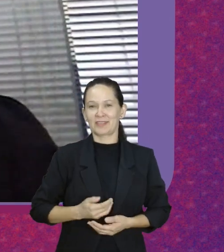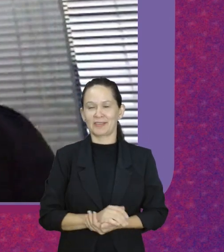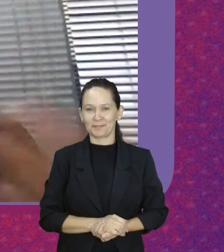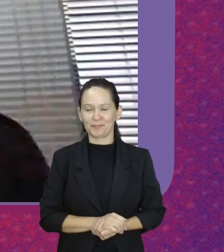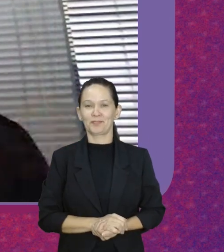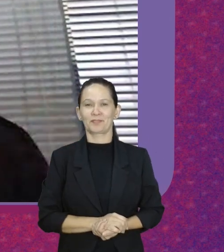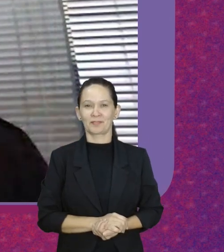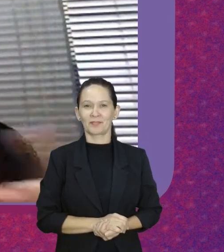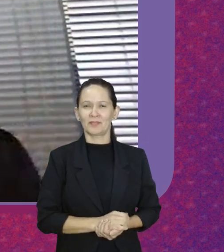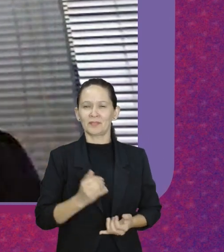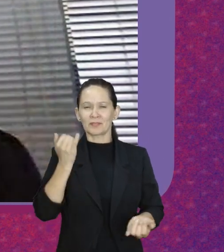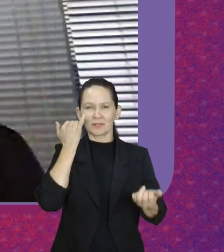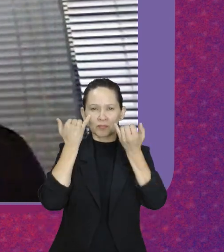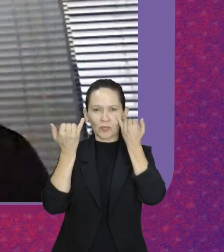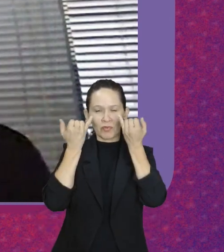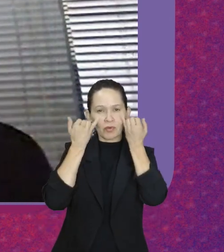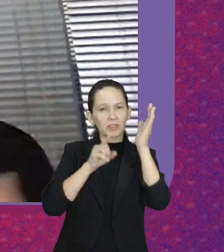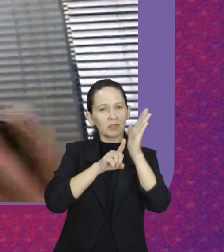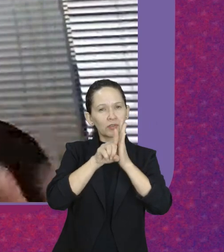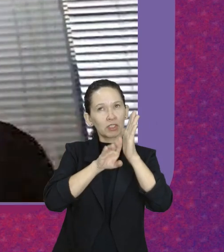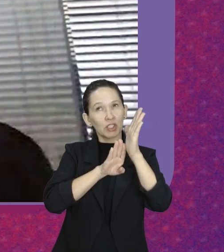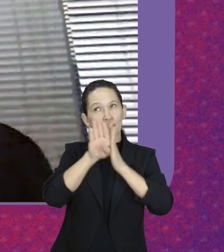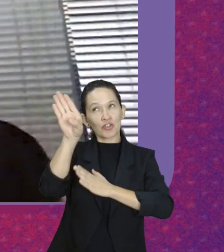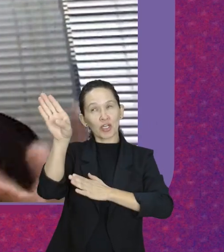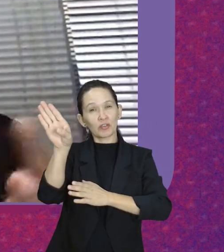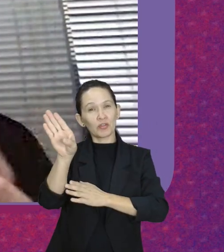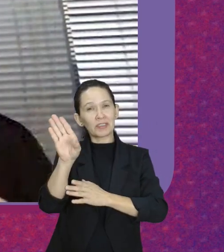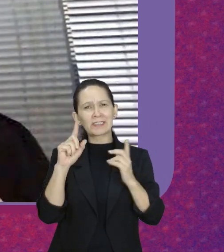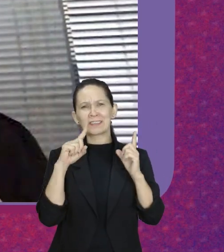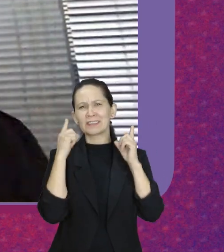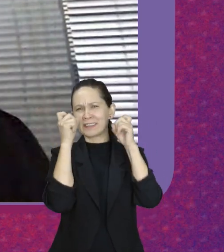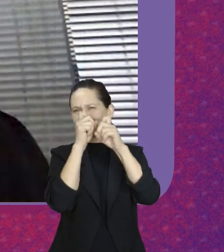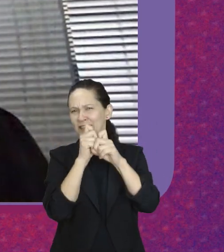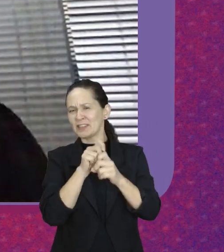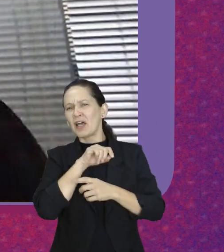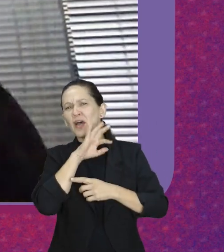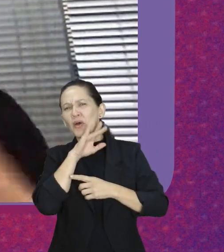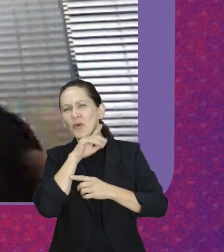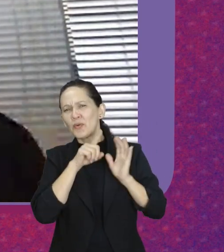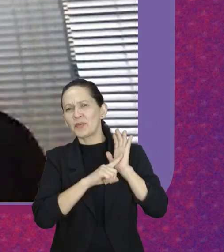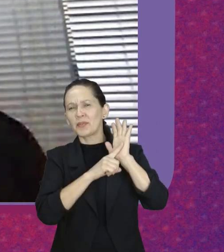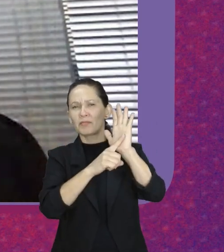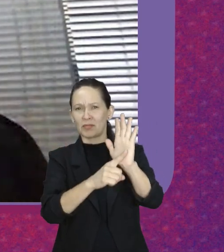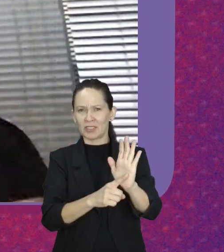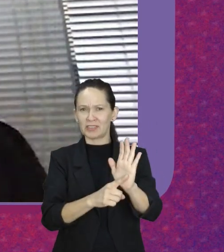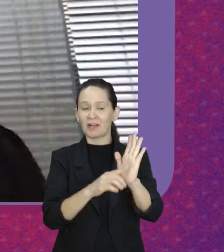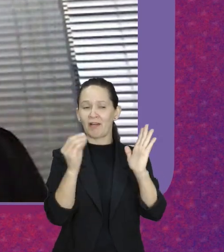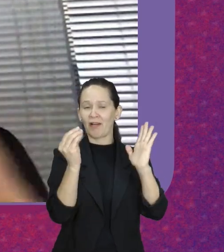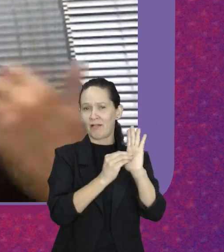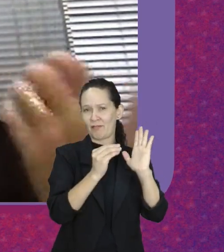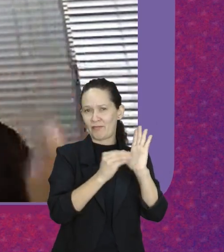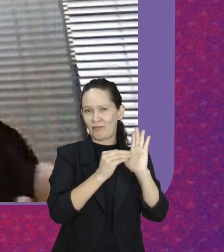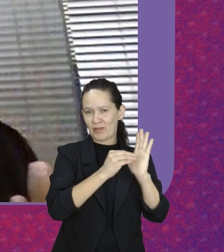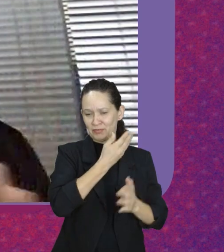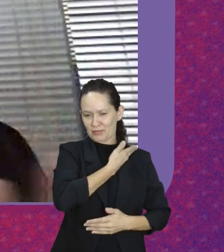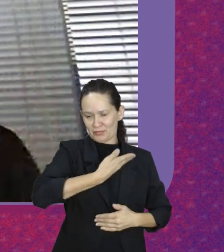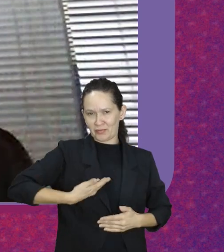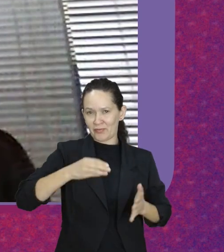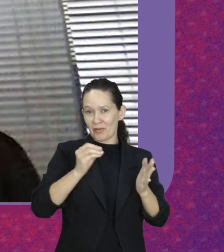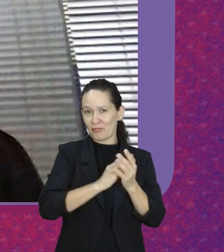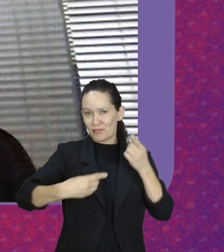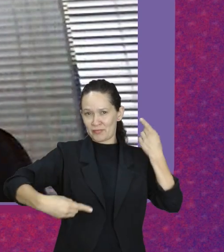são dados, né, indicadores assim desastrosos da ausência, né, do Estado, da ausência